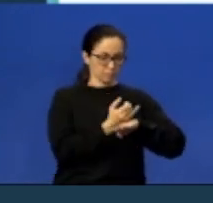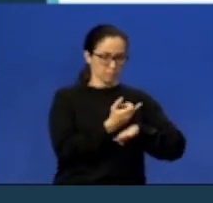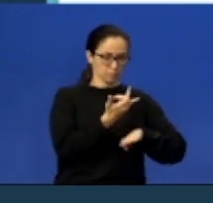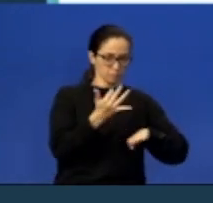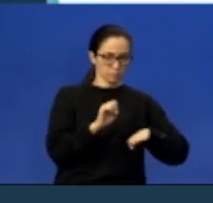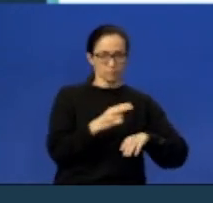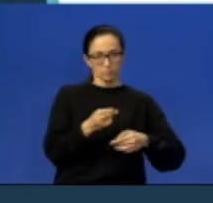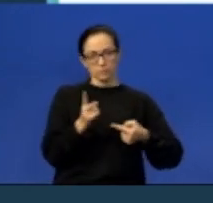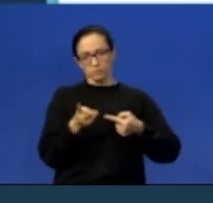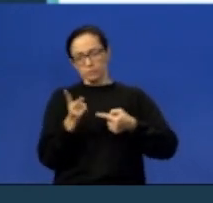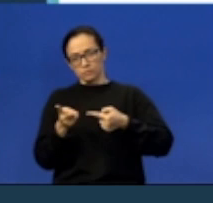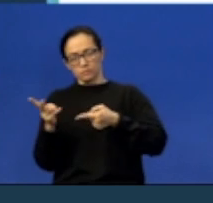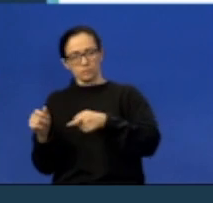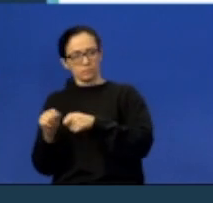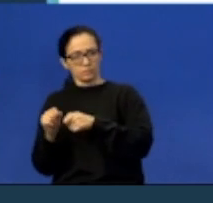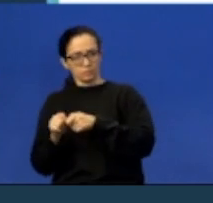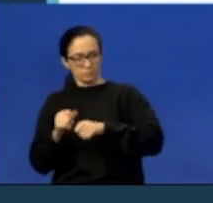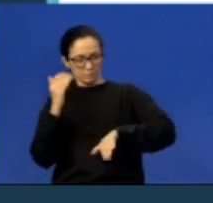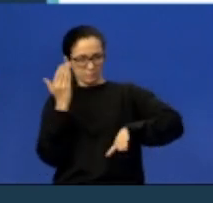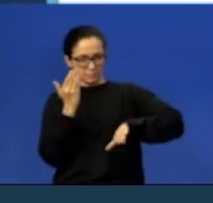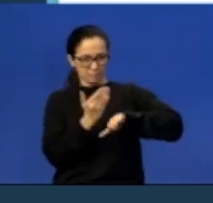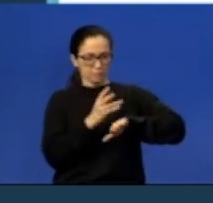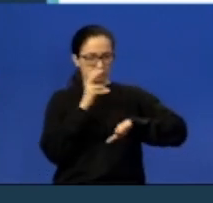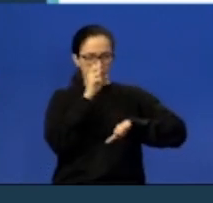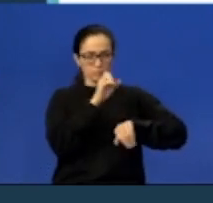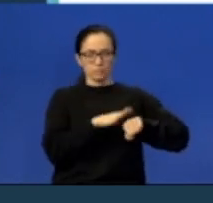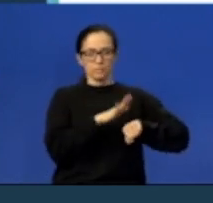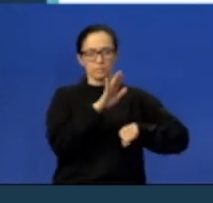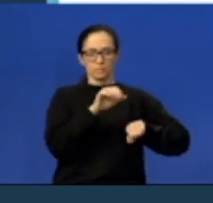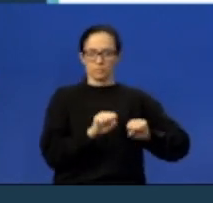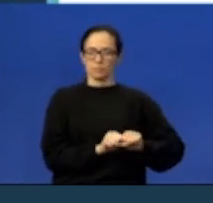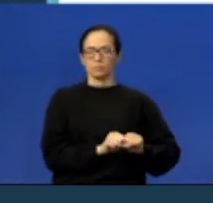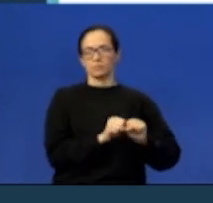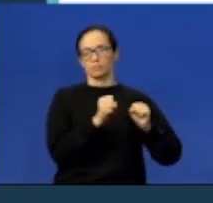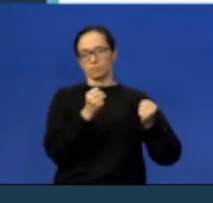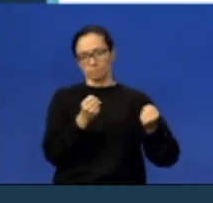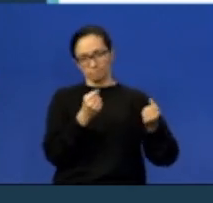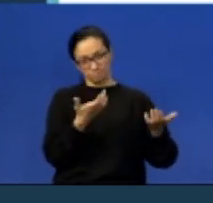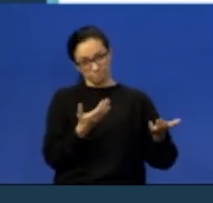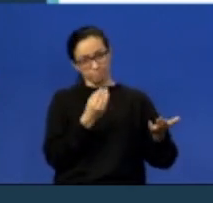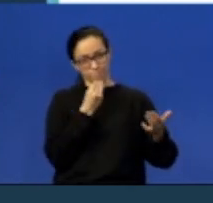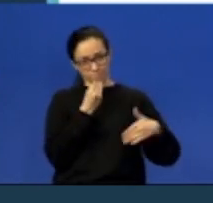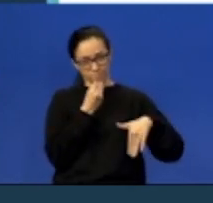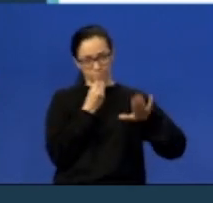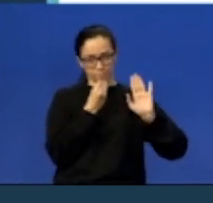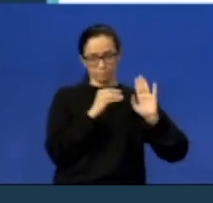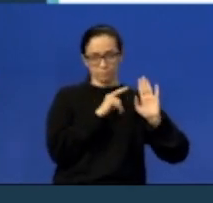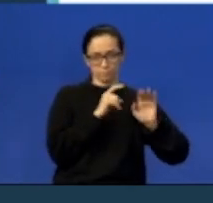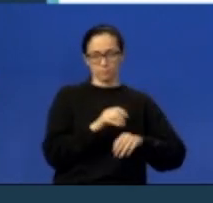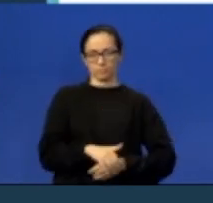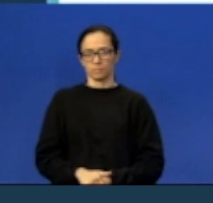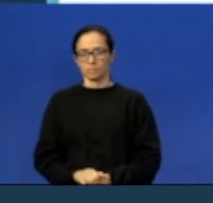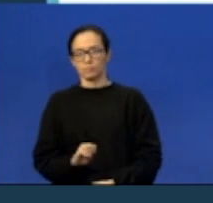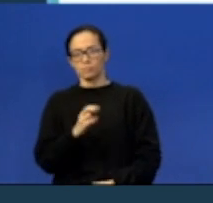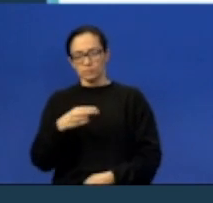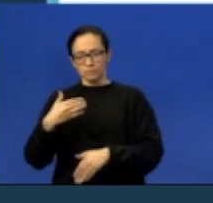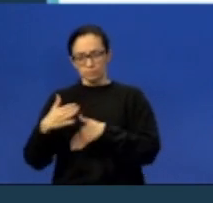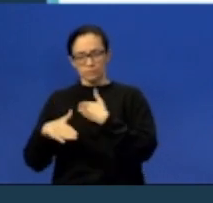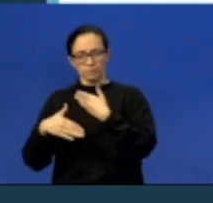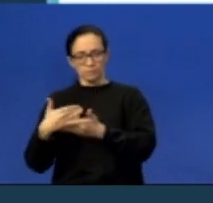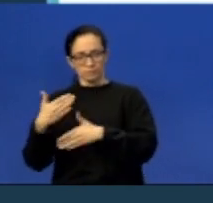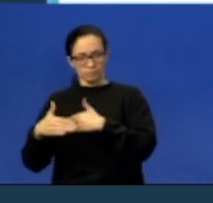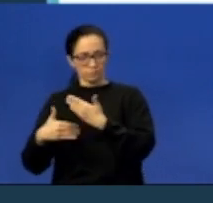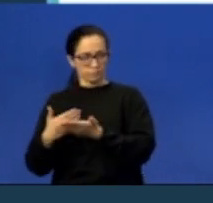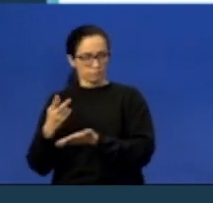à frequência. Quanto maior a magnitude, mais provável seja de ocorrer uma fratura traumática e em relação à frequência